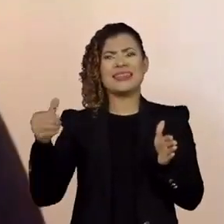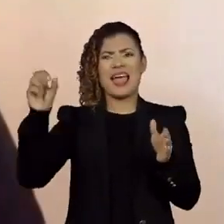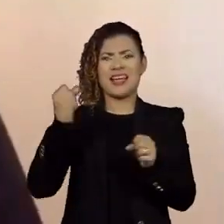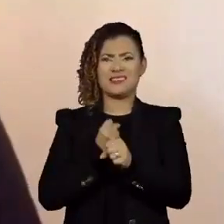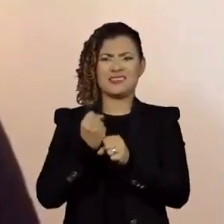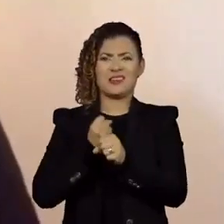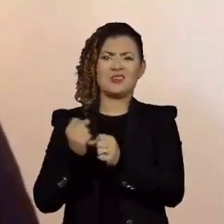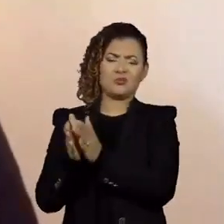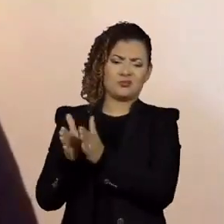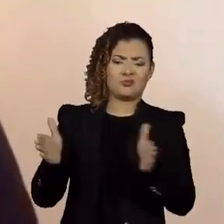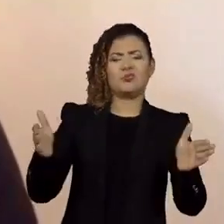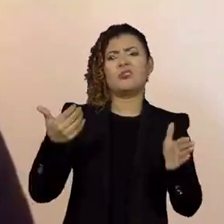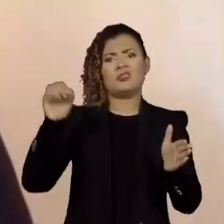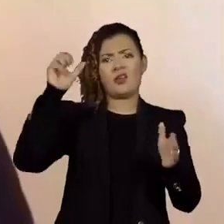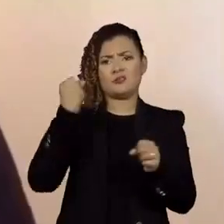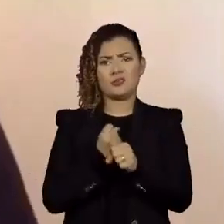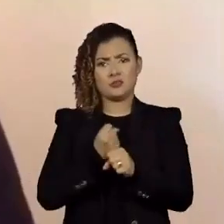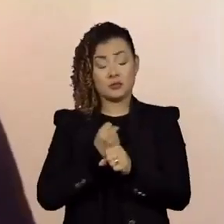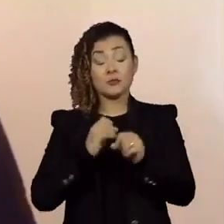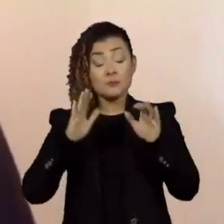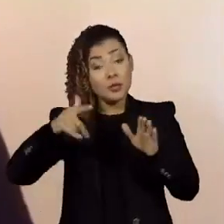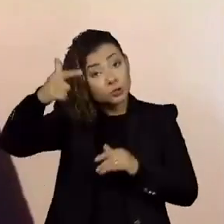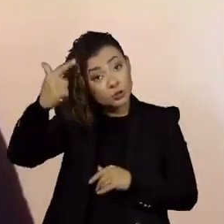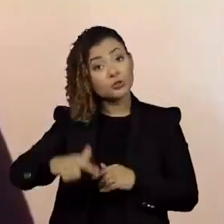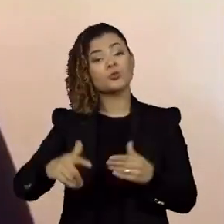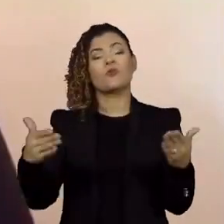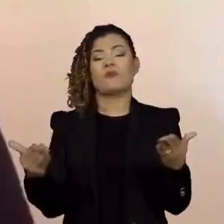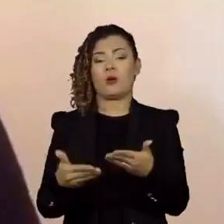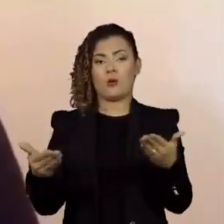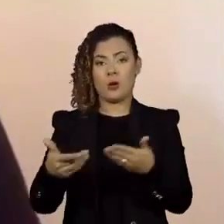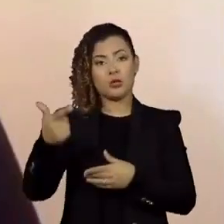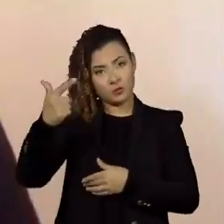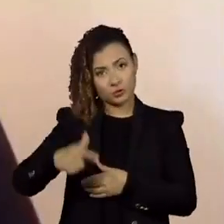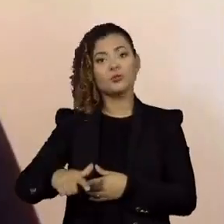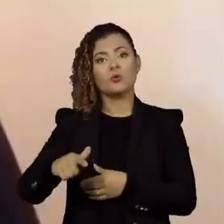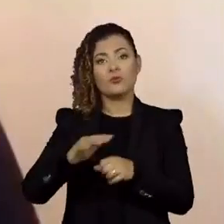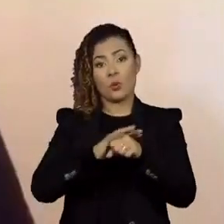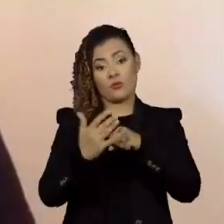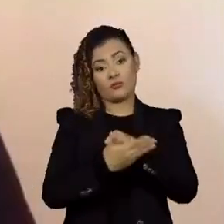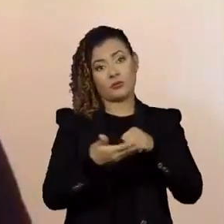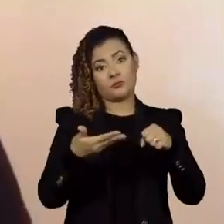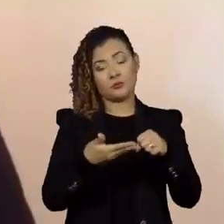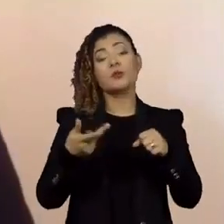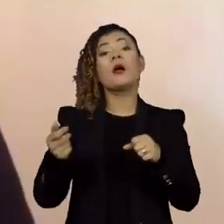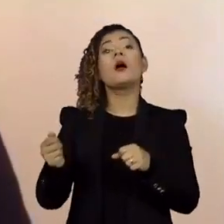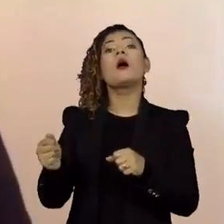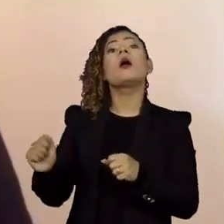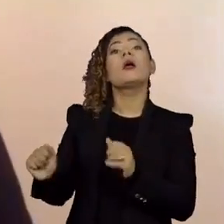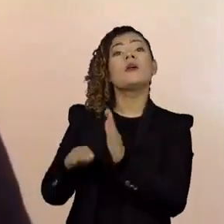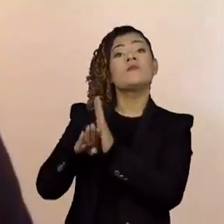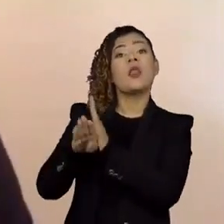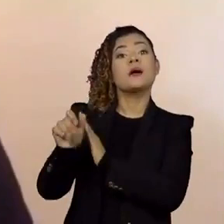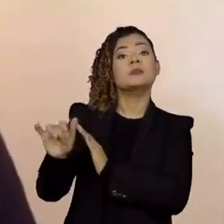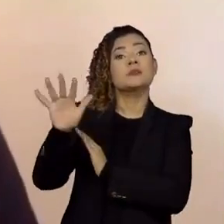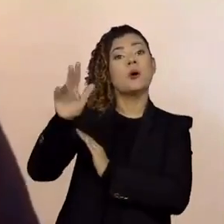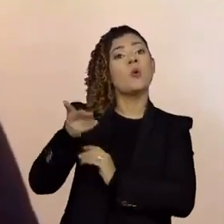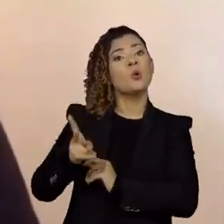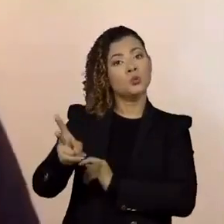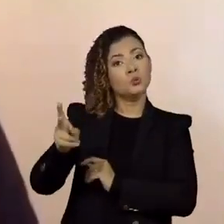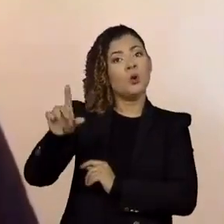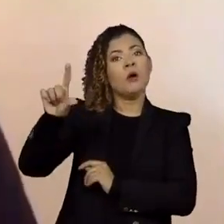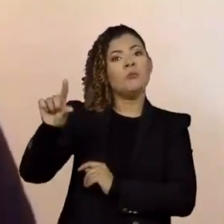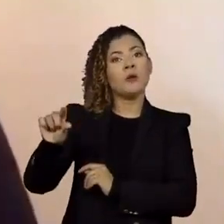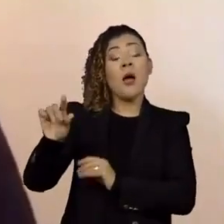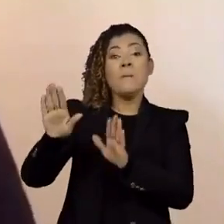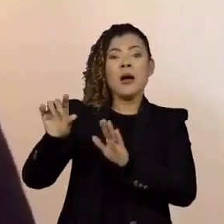mais de 10 anos desde então, e agora repetiu-se esse experimento com o Covid, e a inflação continua baixa, agora um pouquinho mais alta por